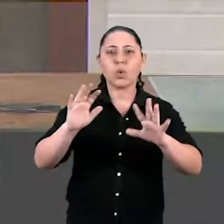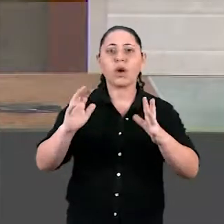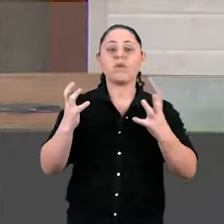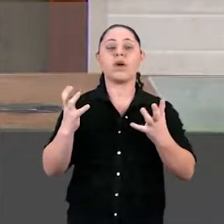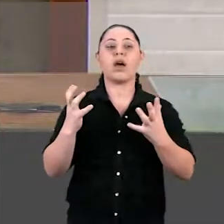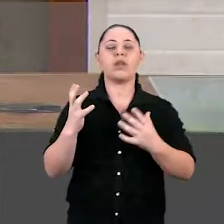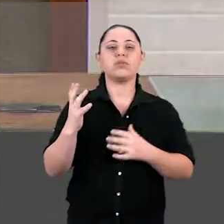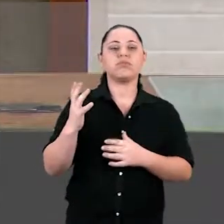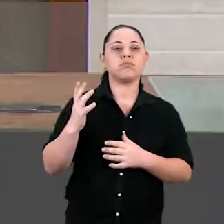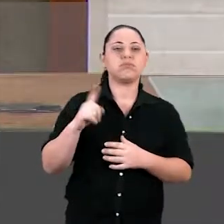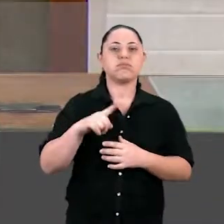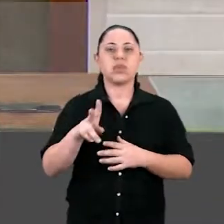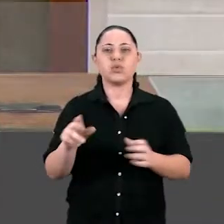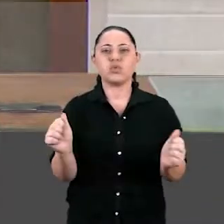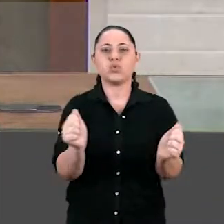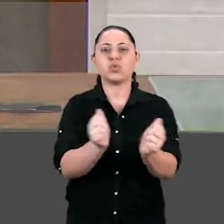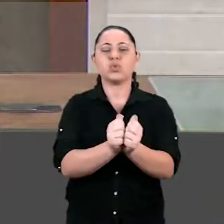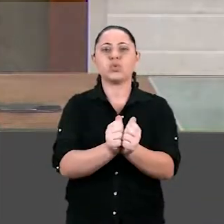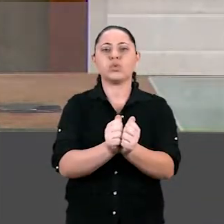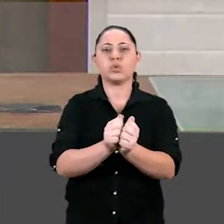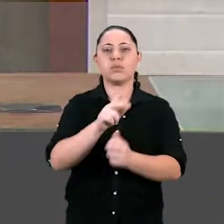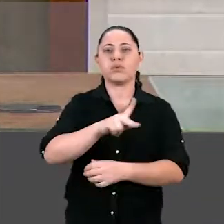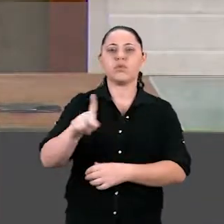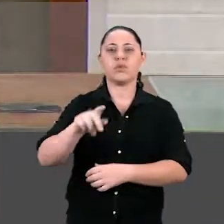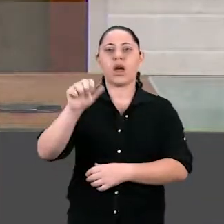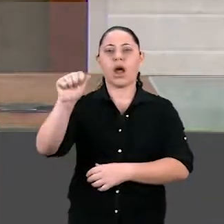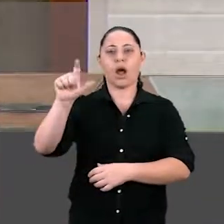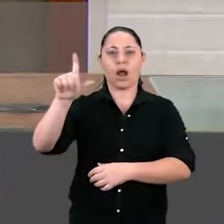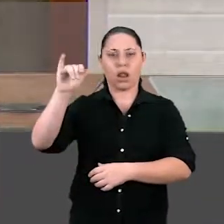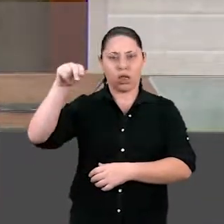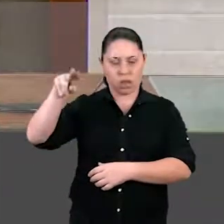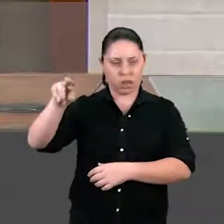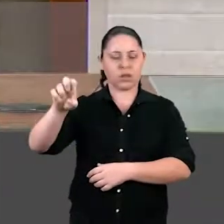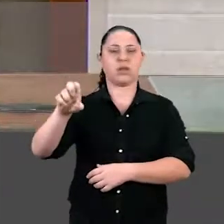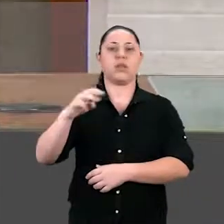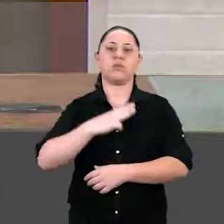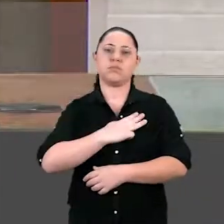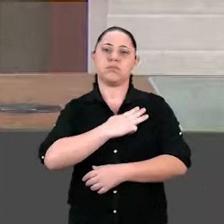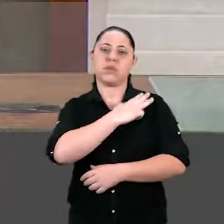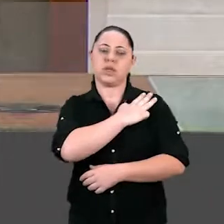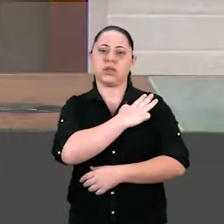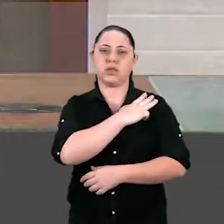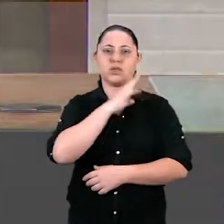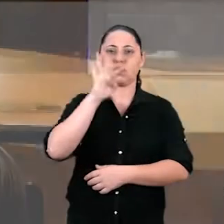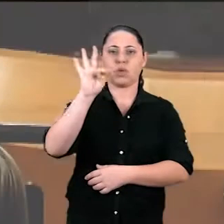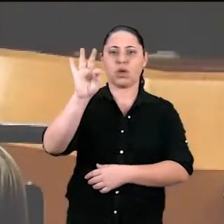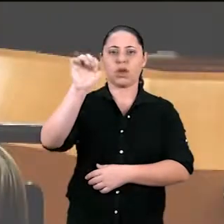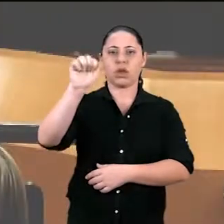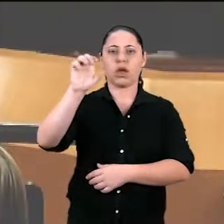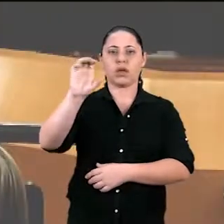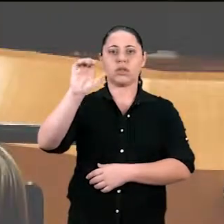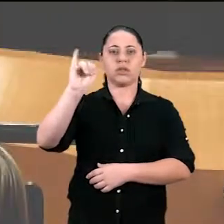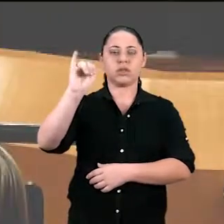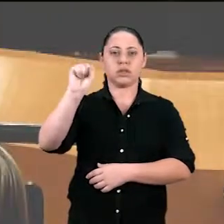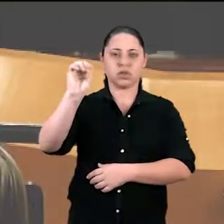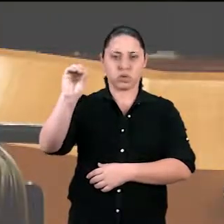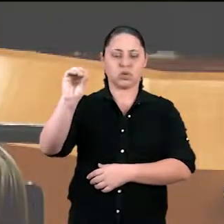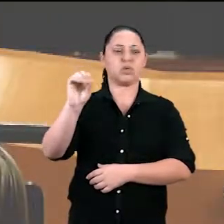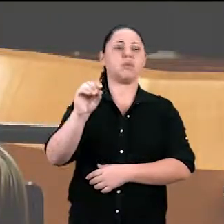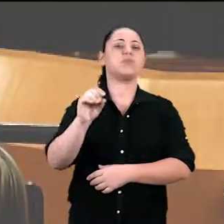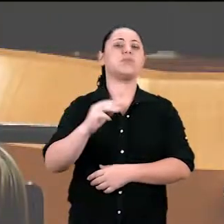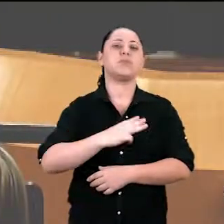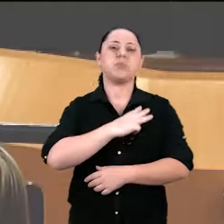juntamente com a professora Aline, com o ministro Tarcísio, o ministro Banhos, o ministro